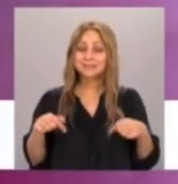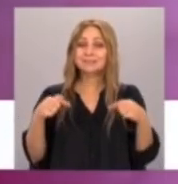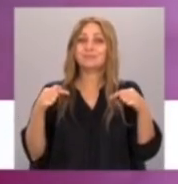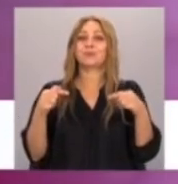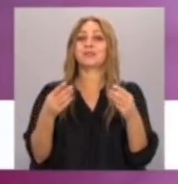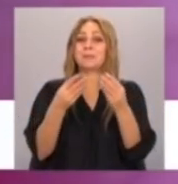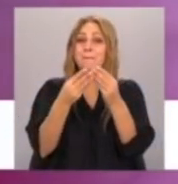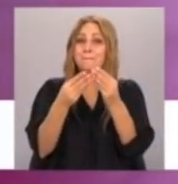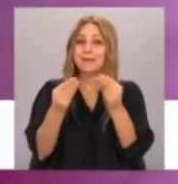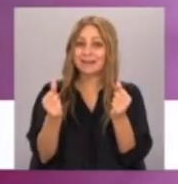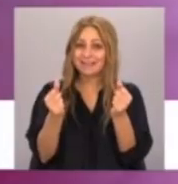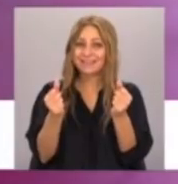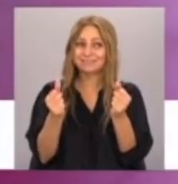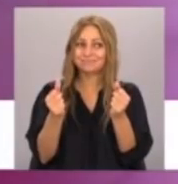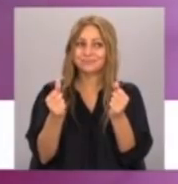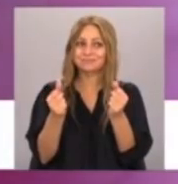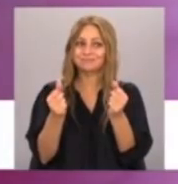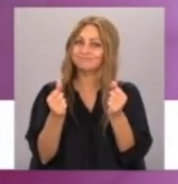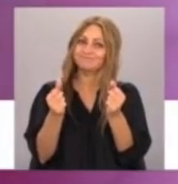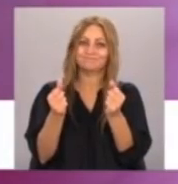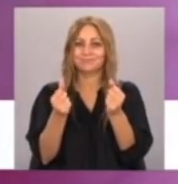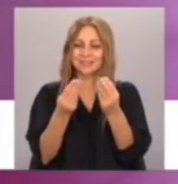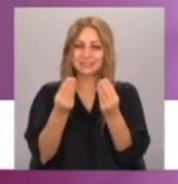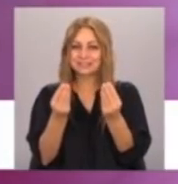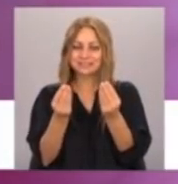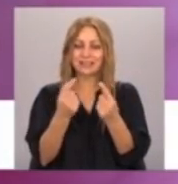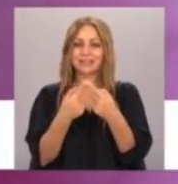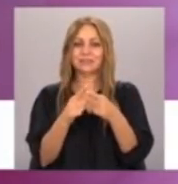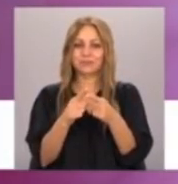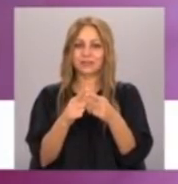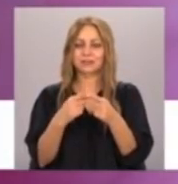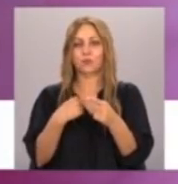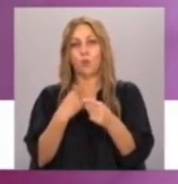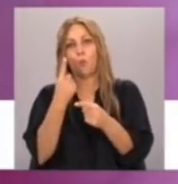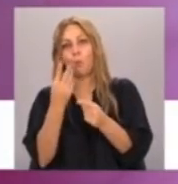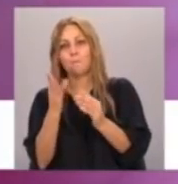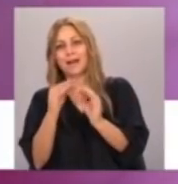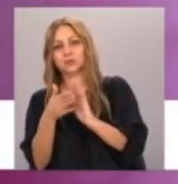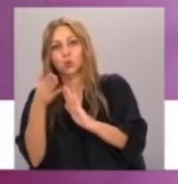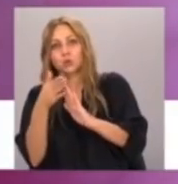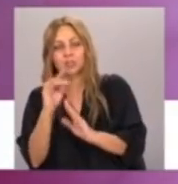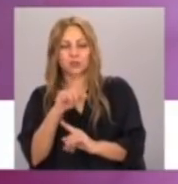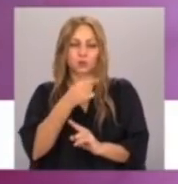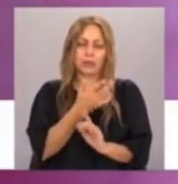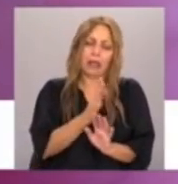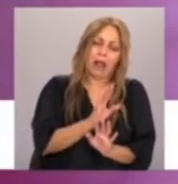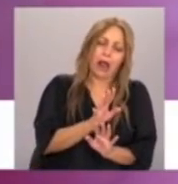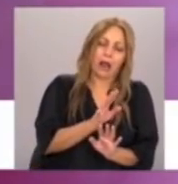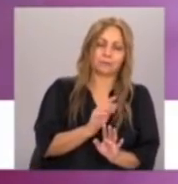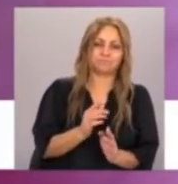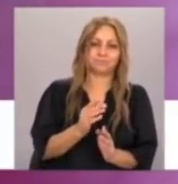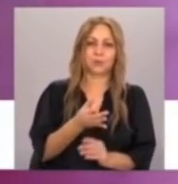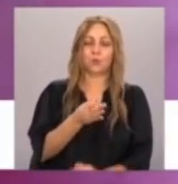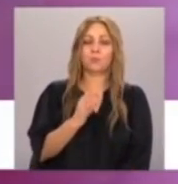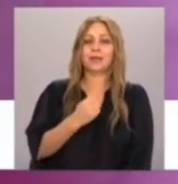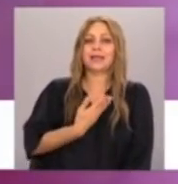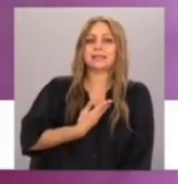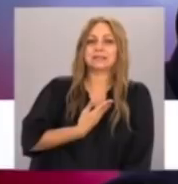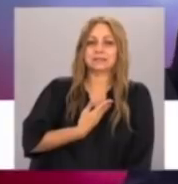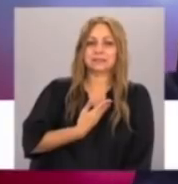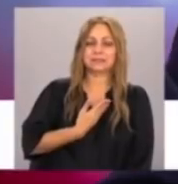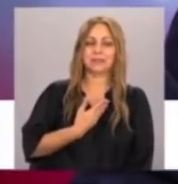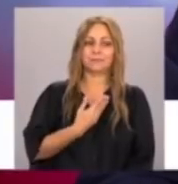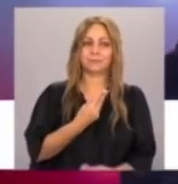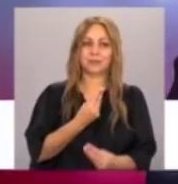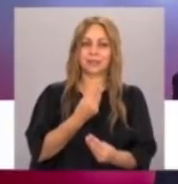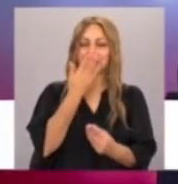só no caminho que divergimos é na falta de um sentido de urgência e depressa que nosso na parte do do PSD e que me